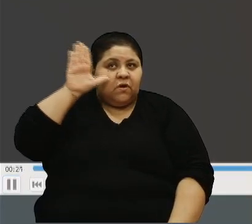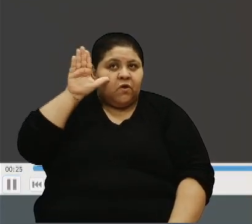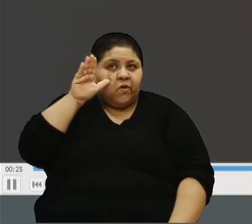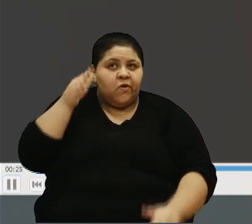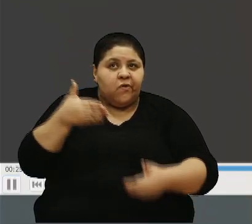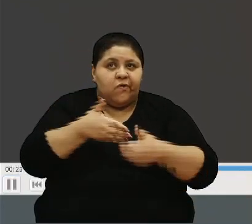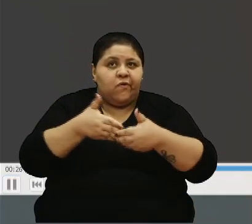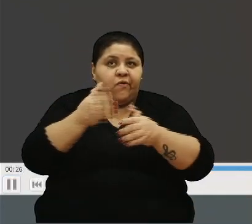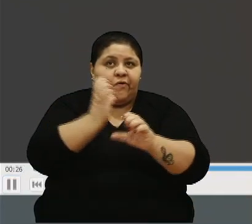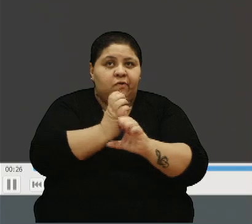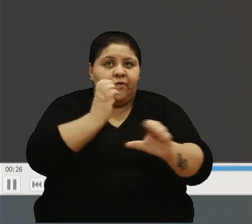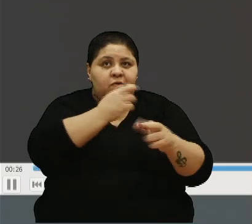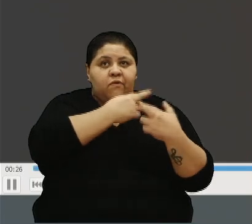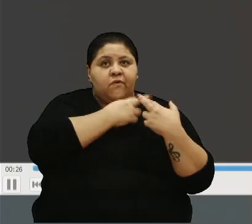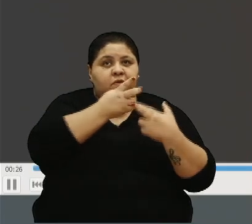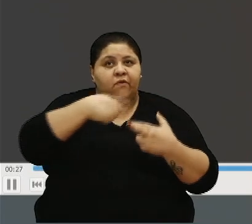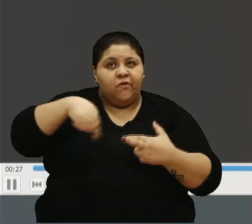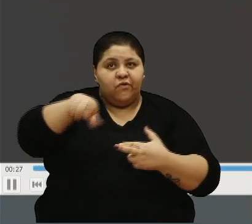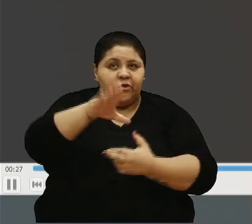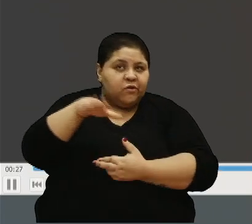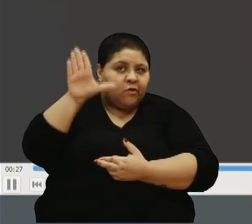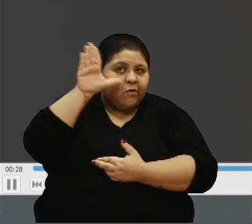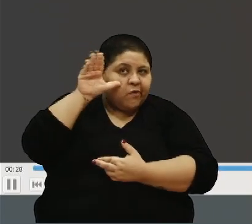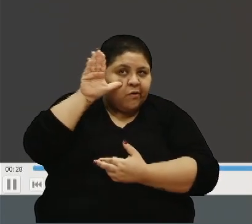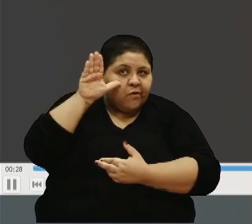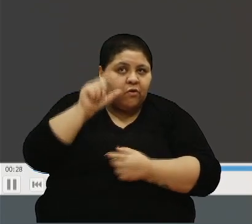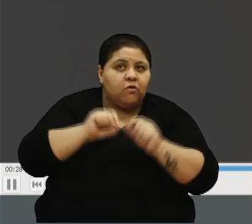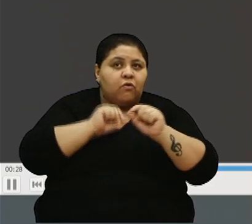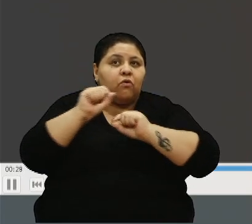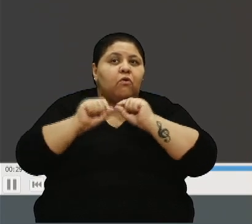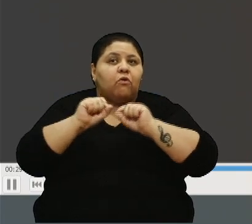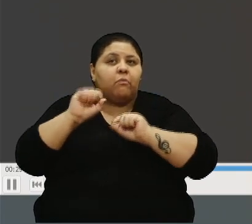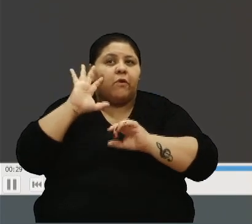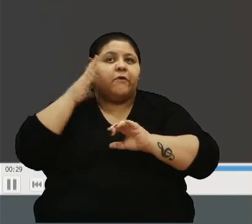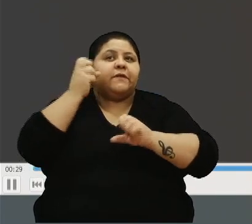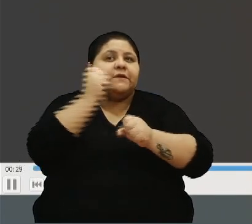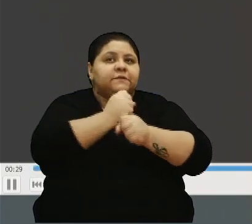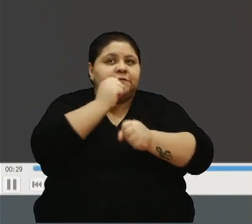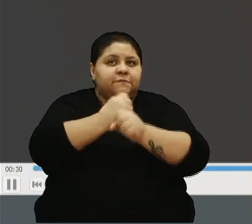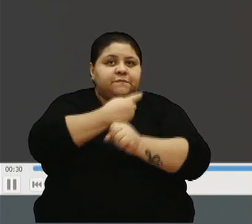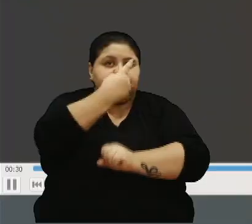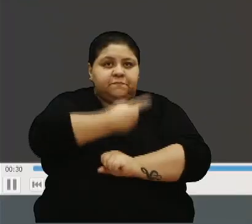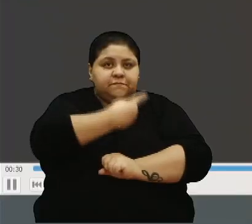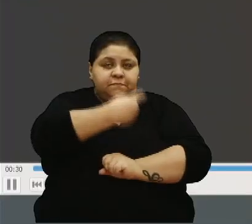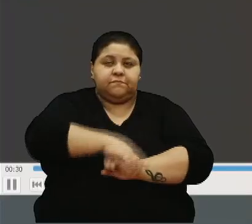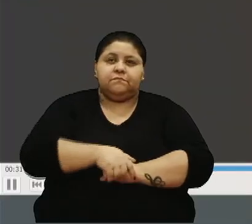do engenheiro responsável e nós vamos dar uma olhada aqui como estão as obras.